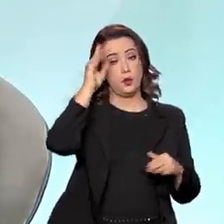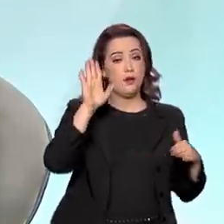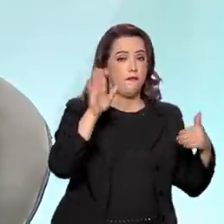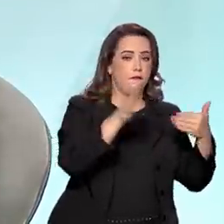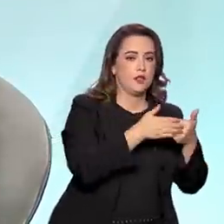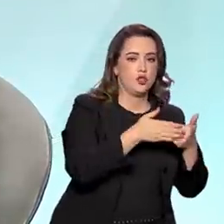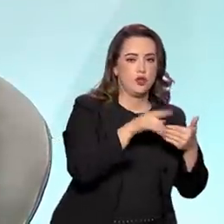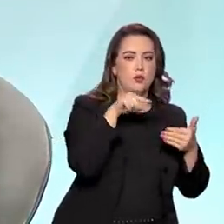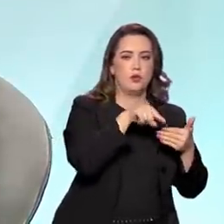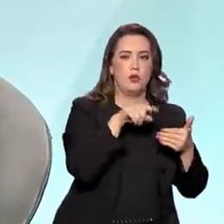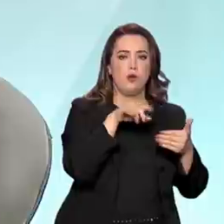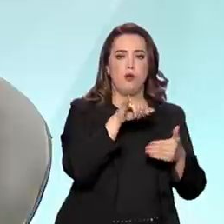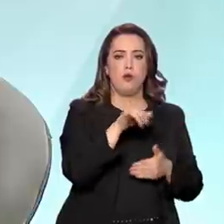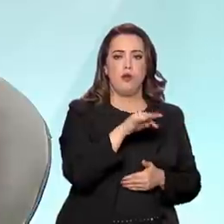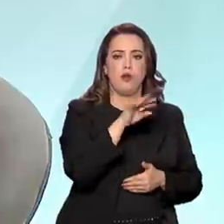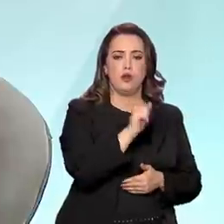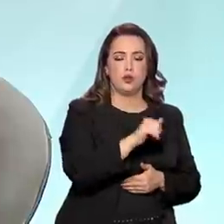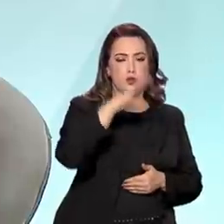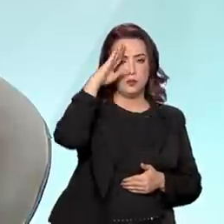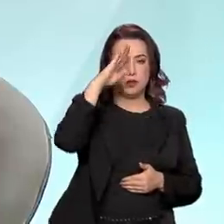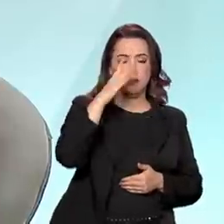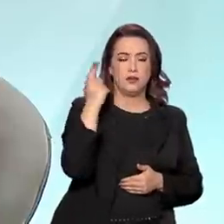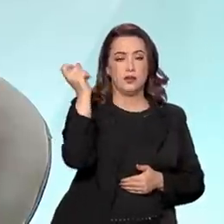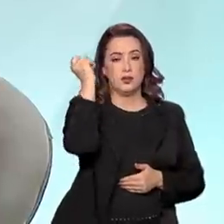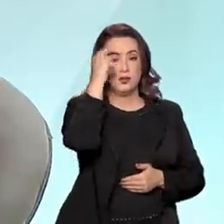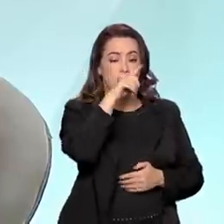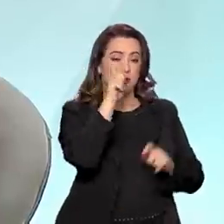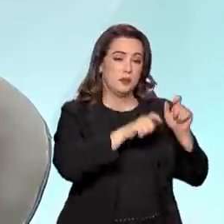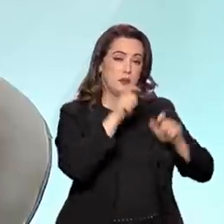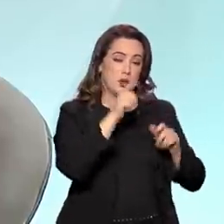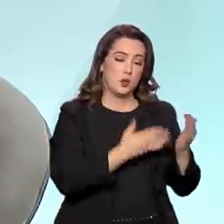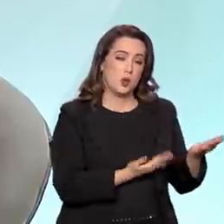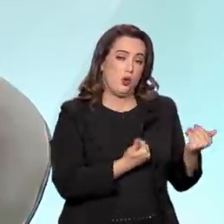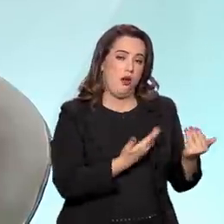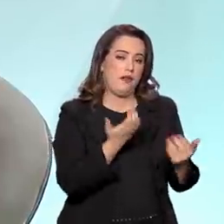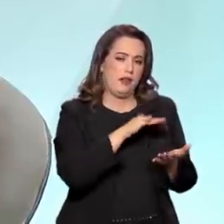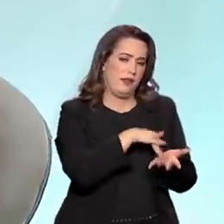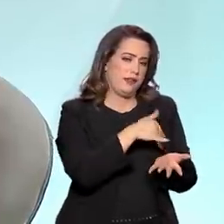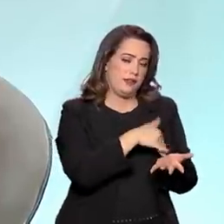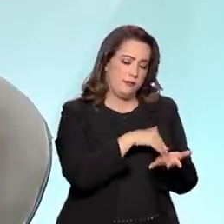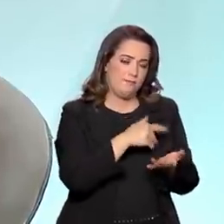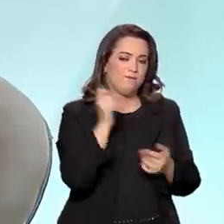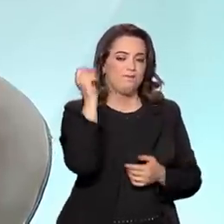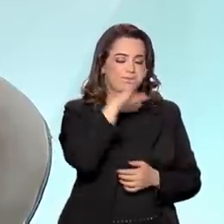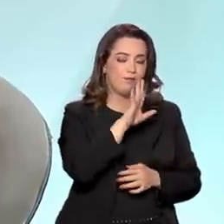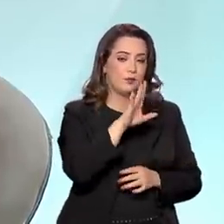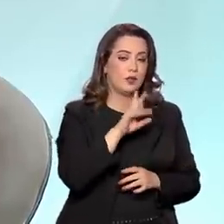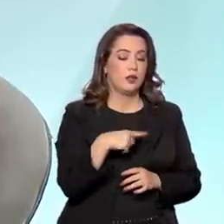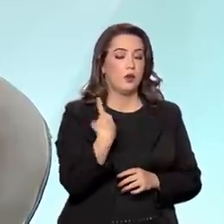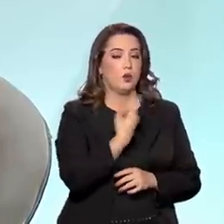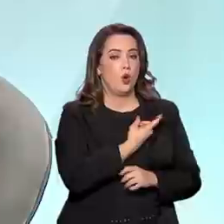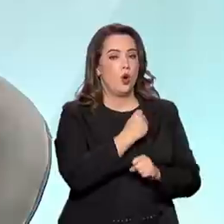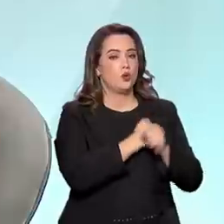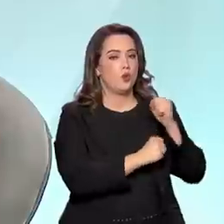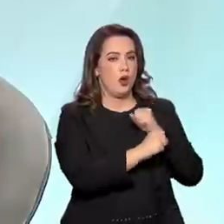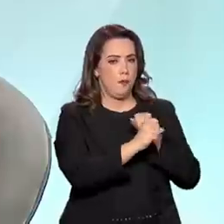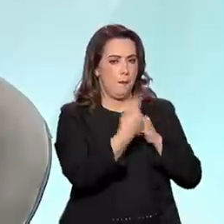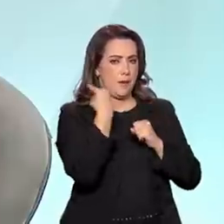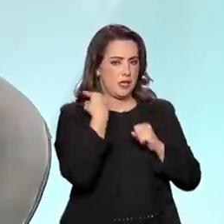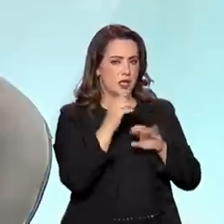funcionaram junta de Serviço Militar isso botou uma dificuldade para alguns jovens Então o ano passado nós fizemos